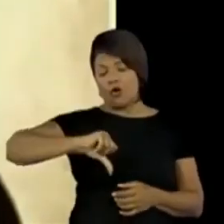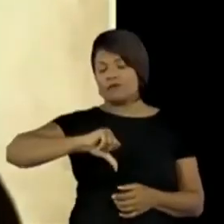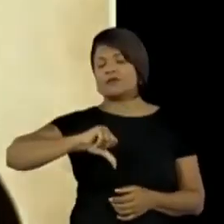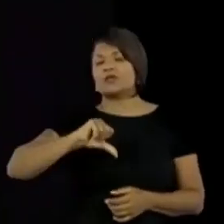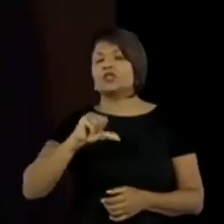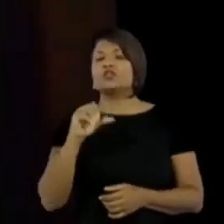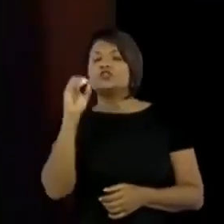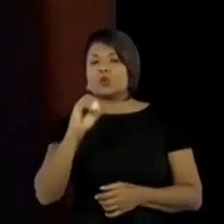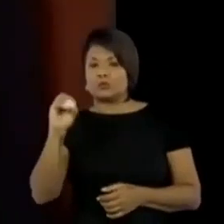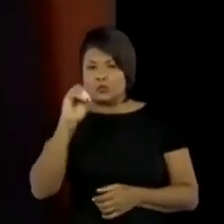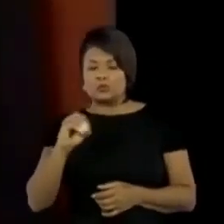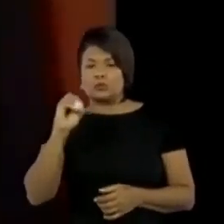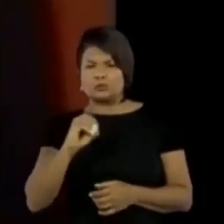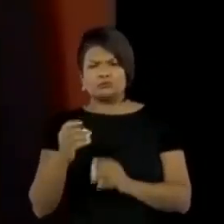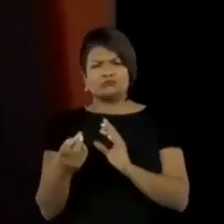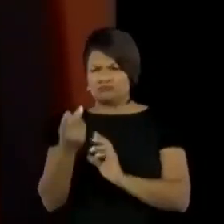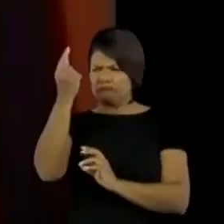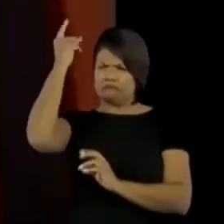1908.